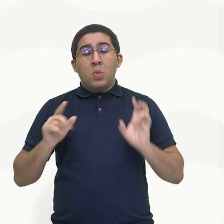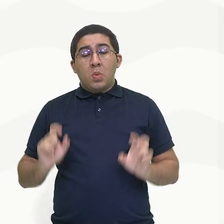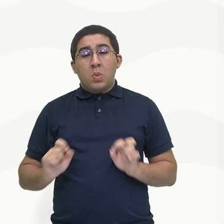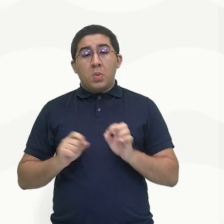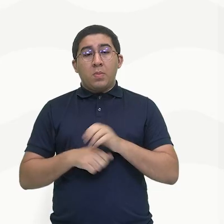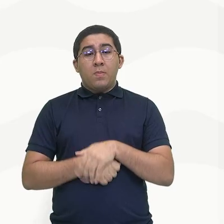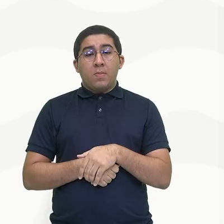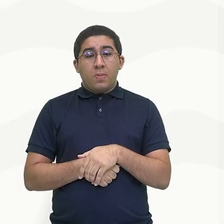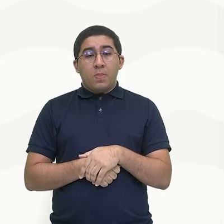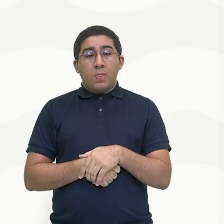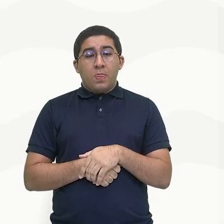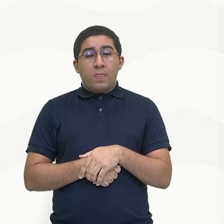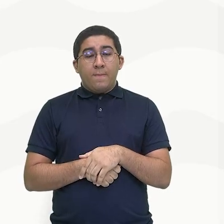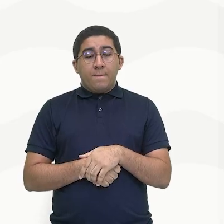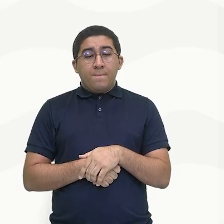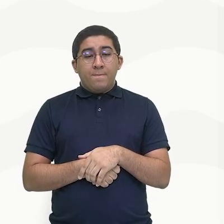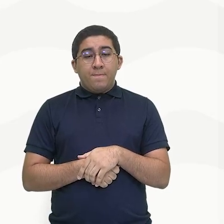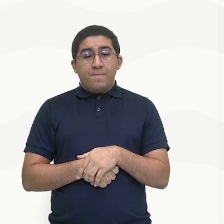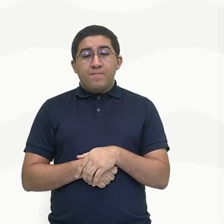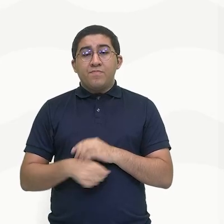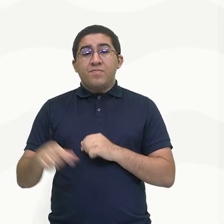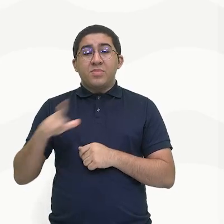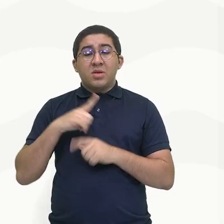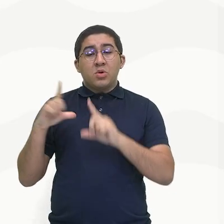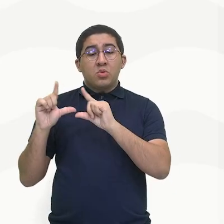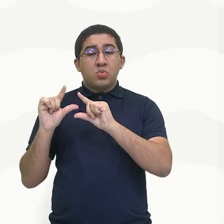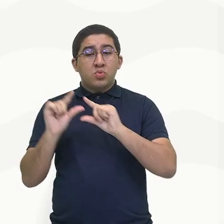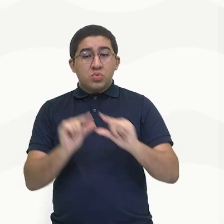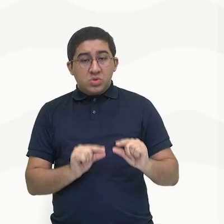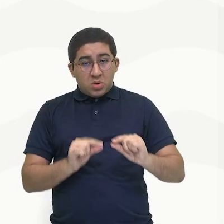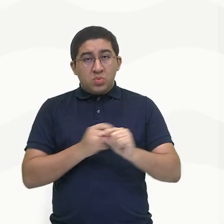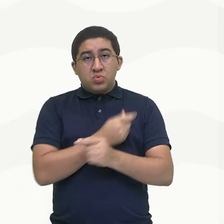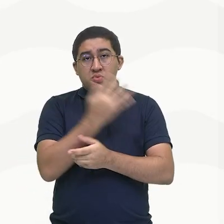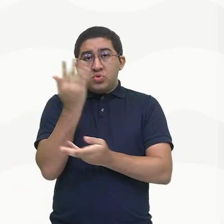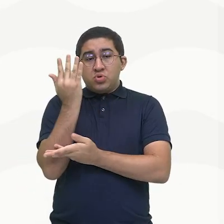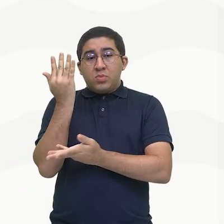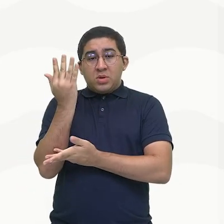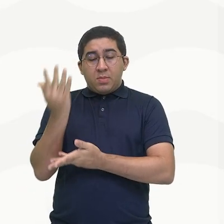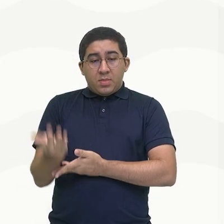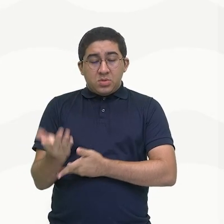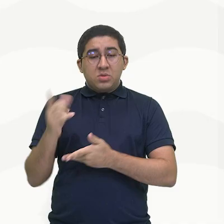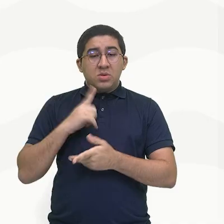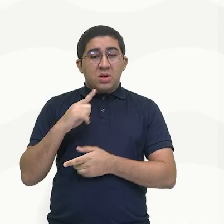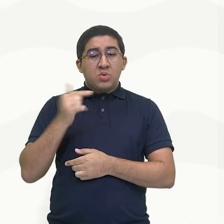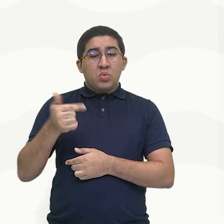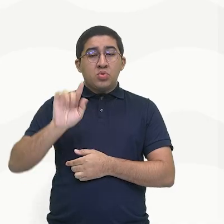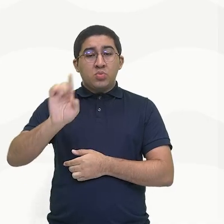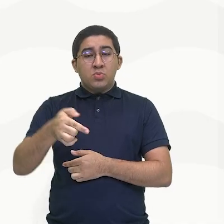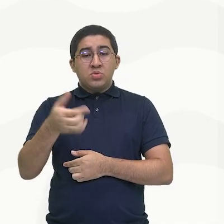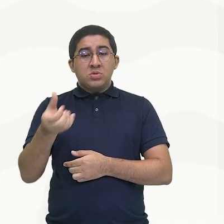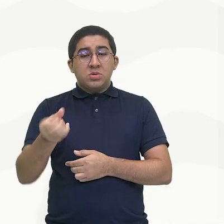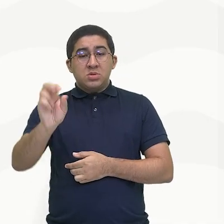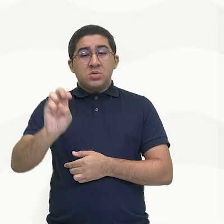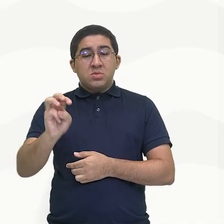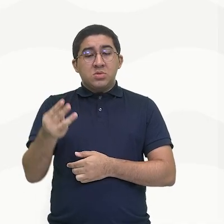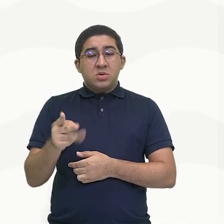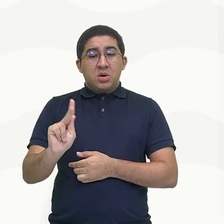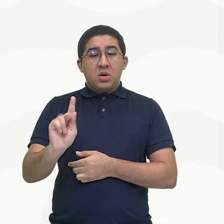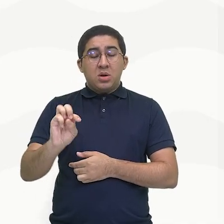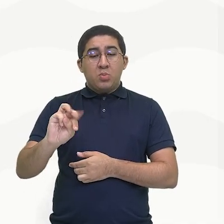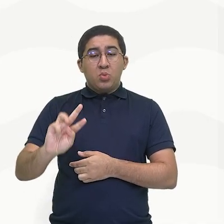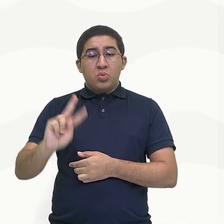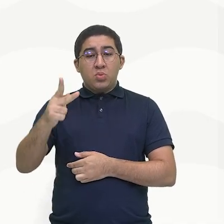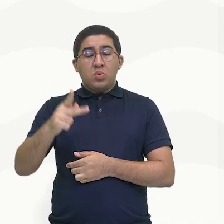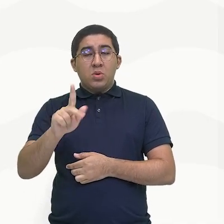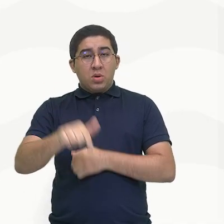Uma desaceleração do desmatamento, com uma redução média de 2.653 quilômetros quadrados